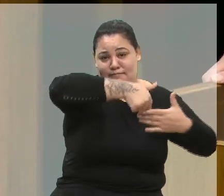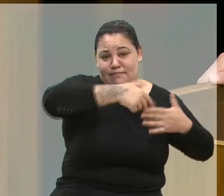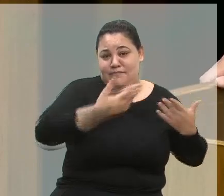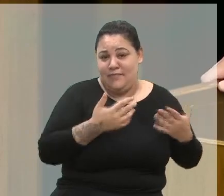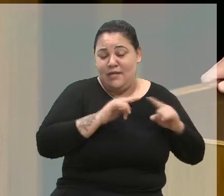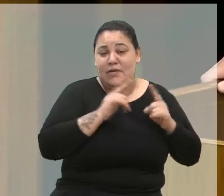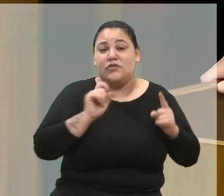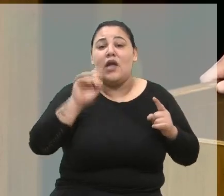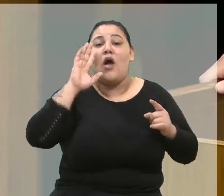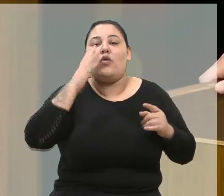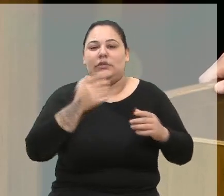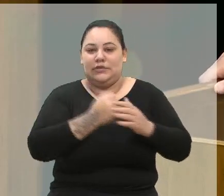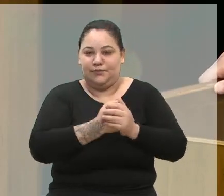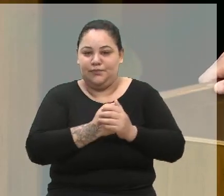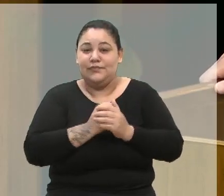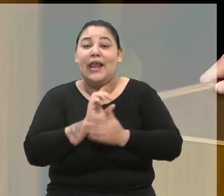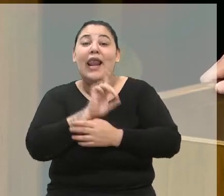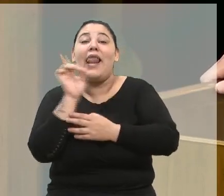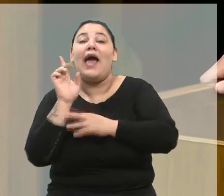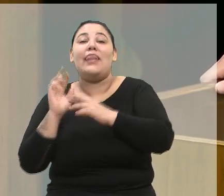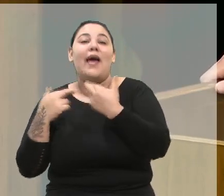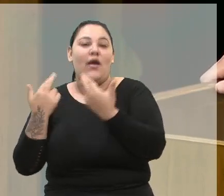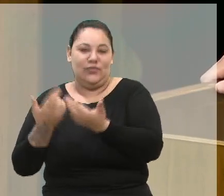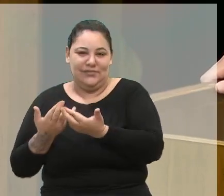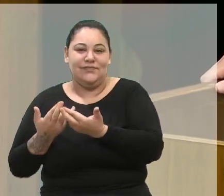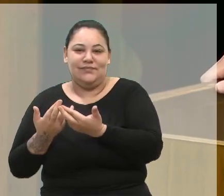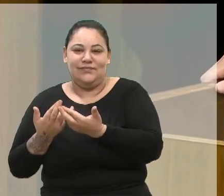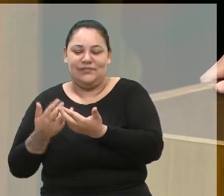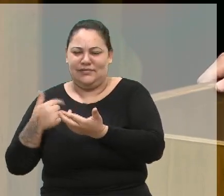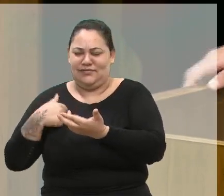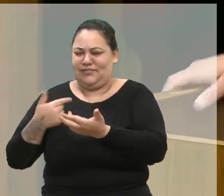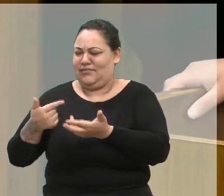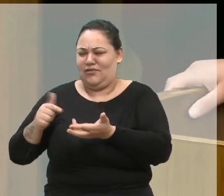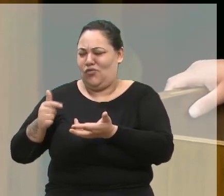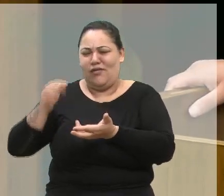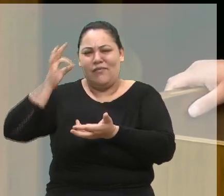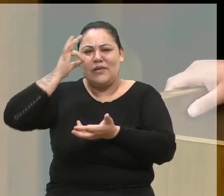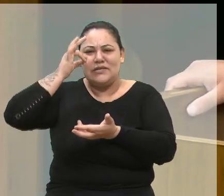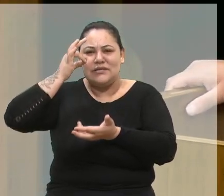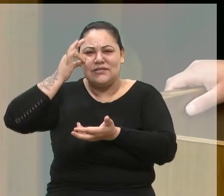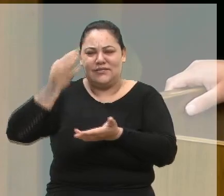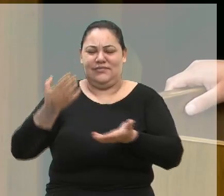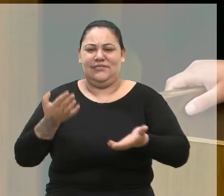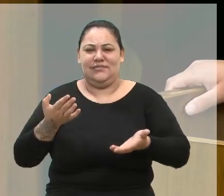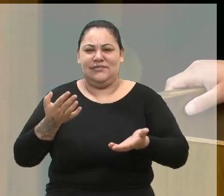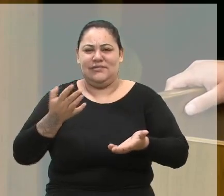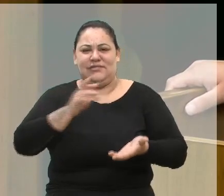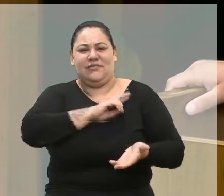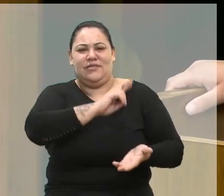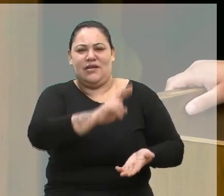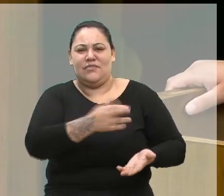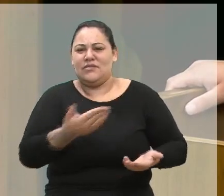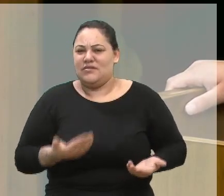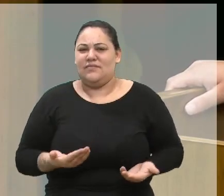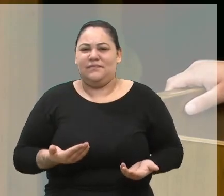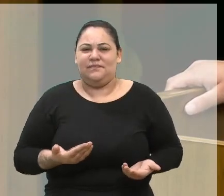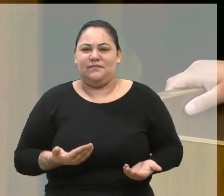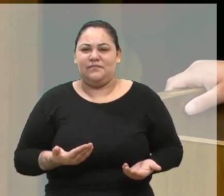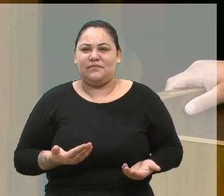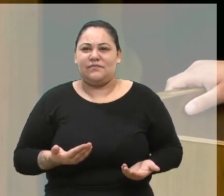lá, a gente não teve a presença da representação